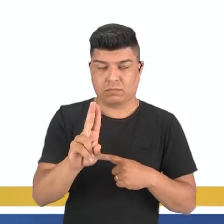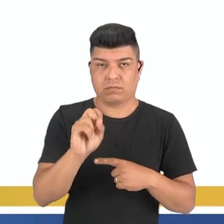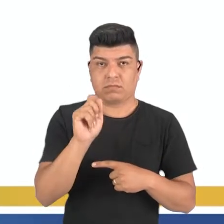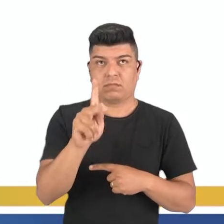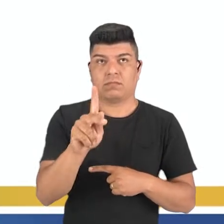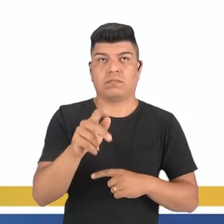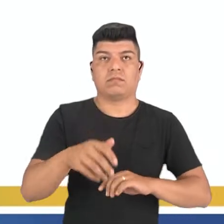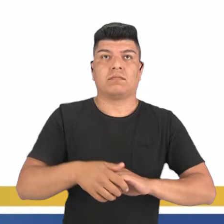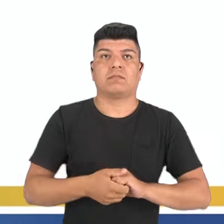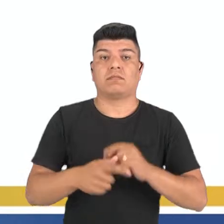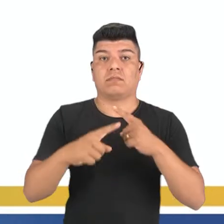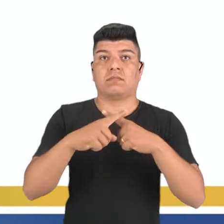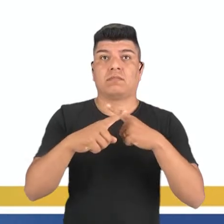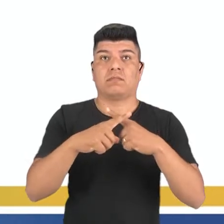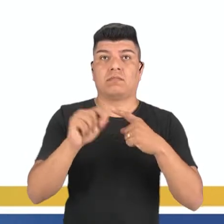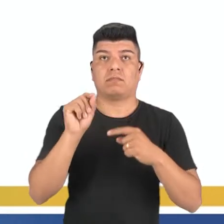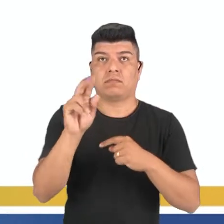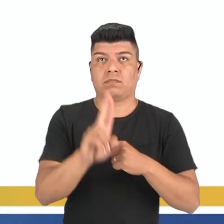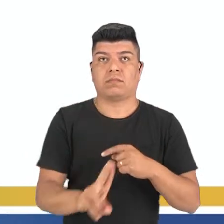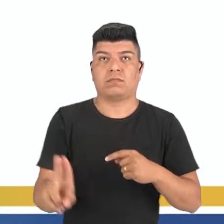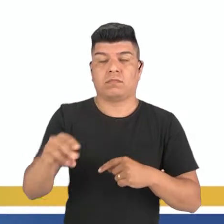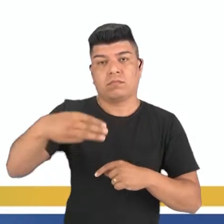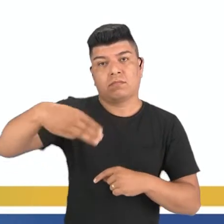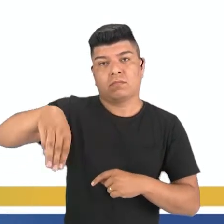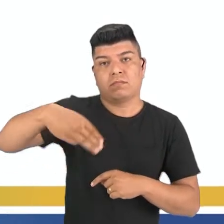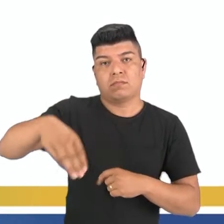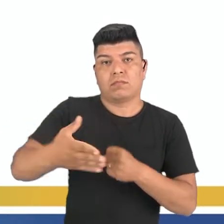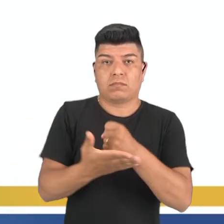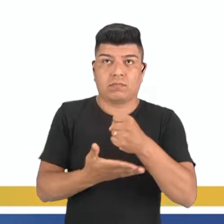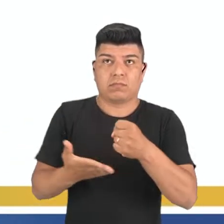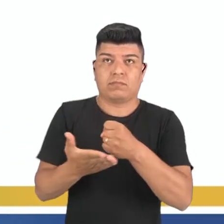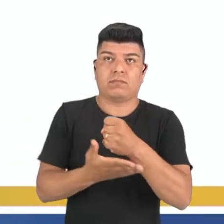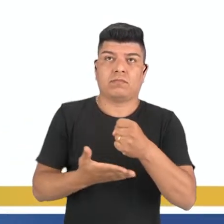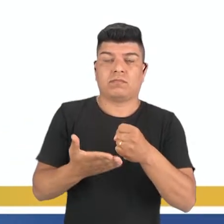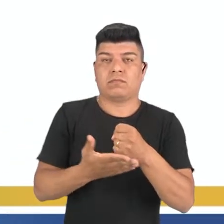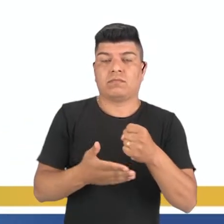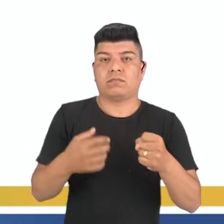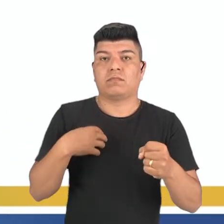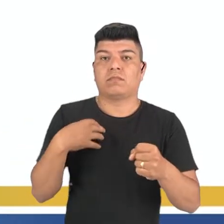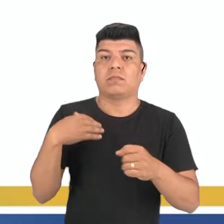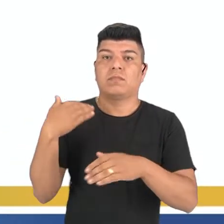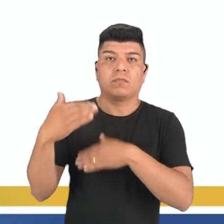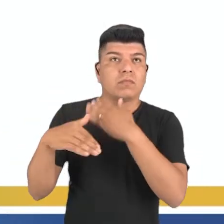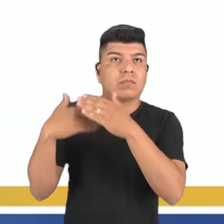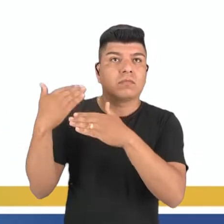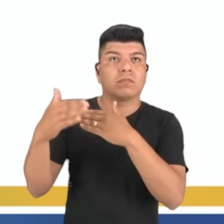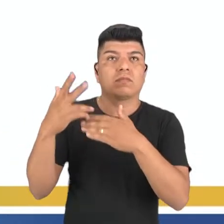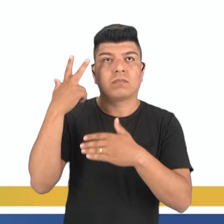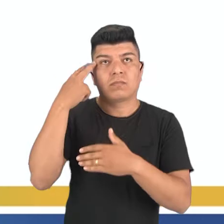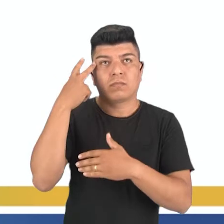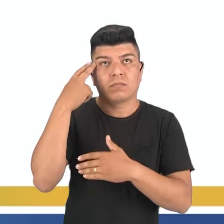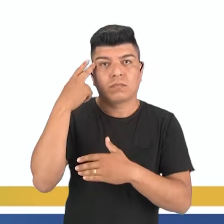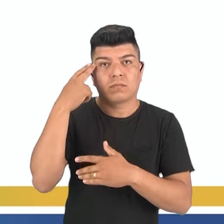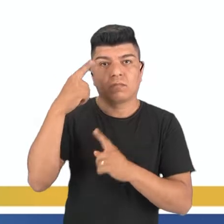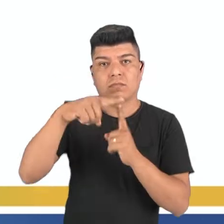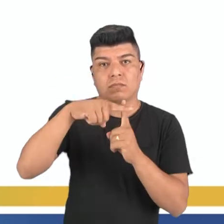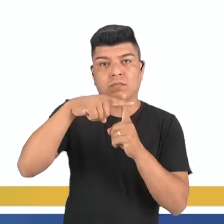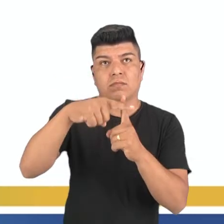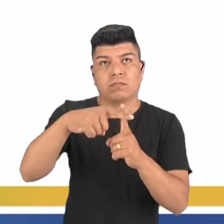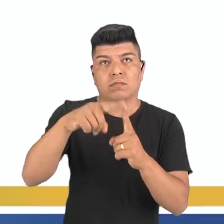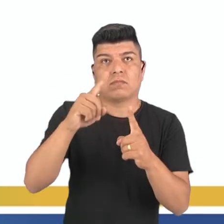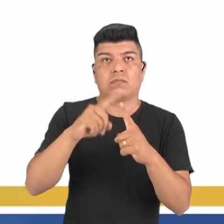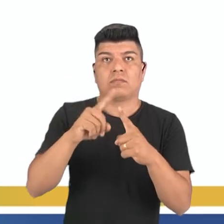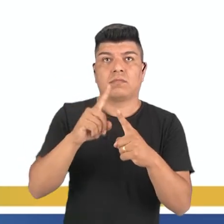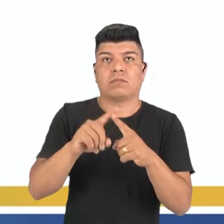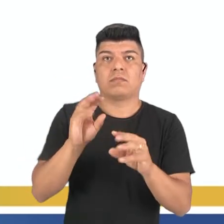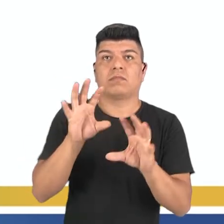Então, a multiplicação é uma das operações matemáticas básicas. Ela é uma evolução natural da adição, pois é definida de